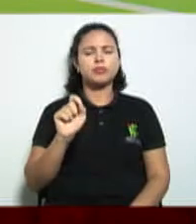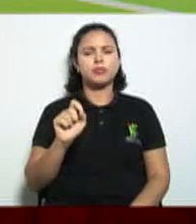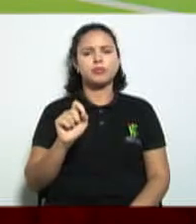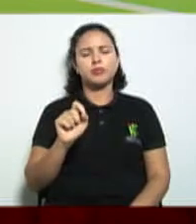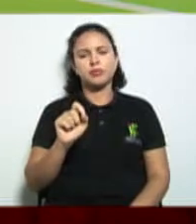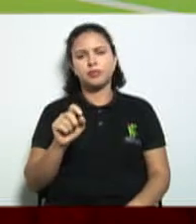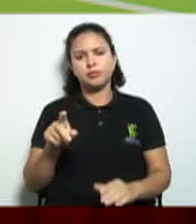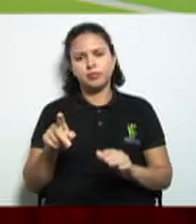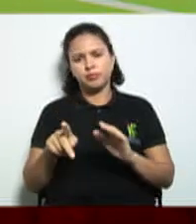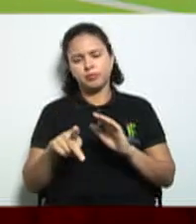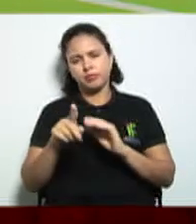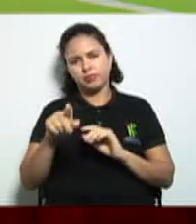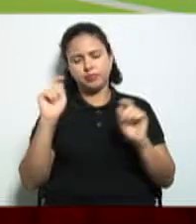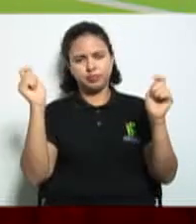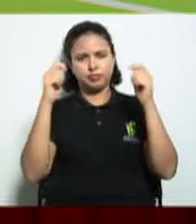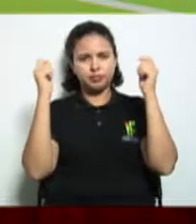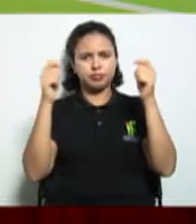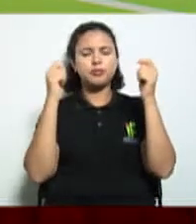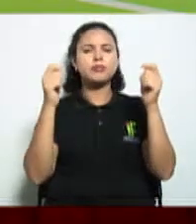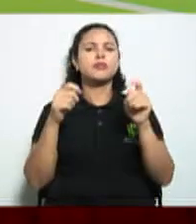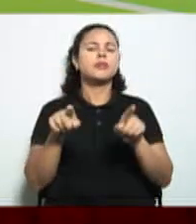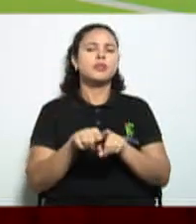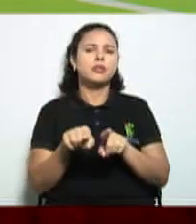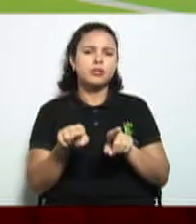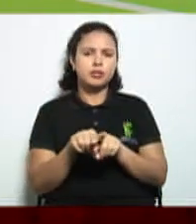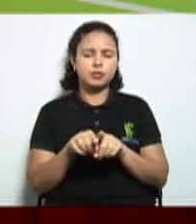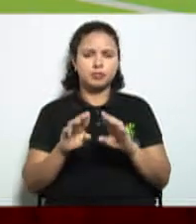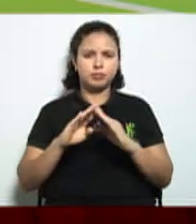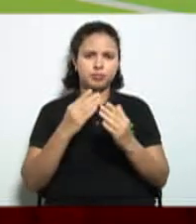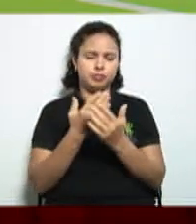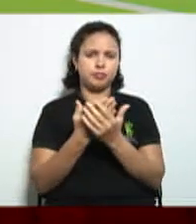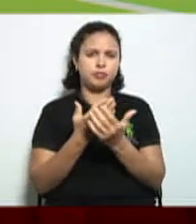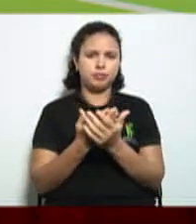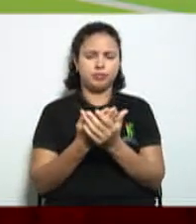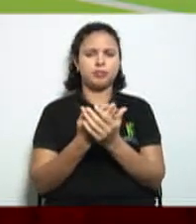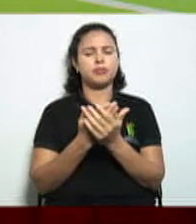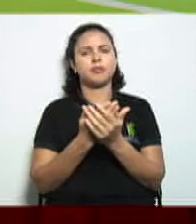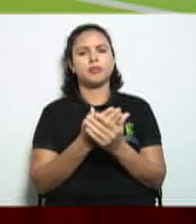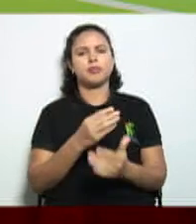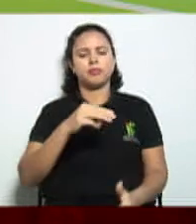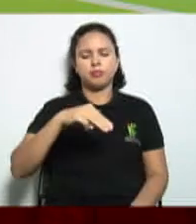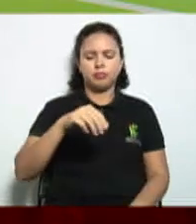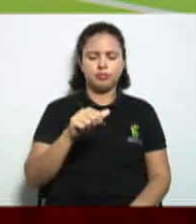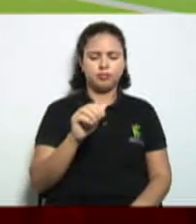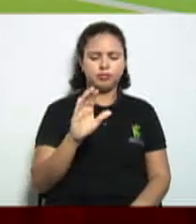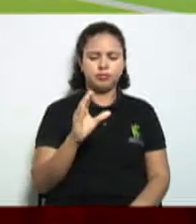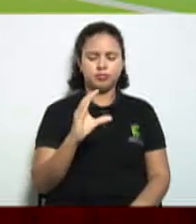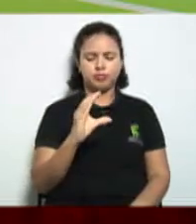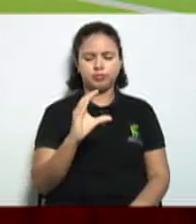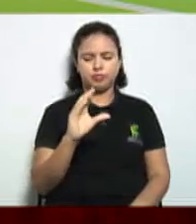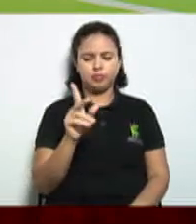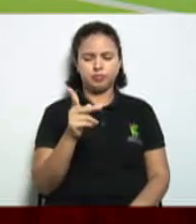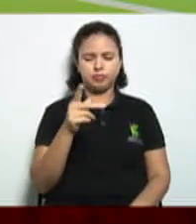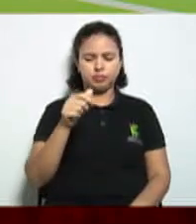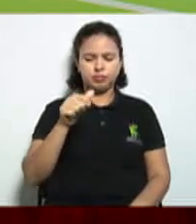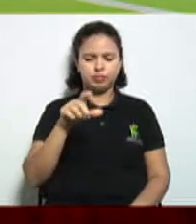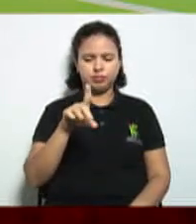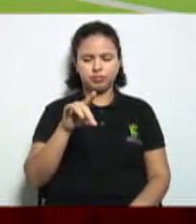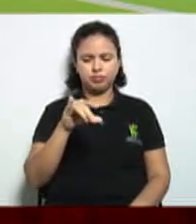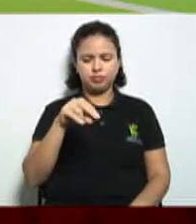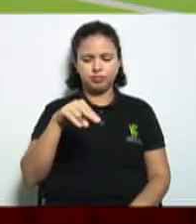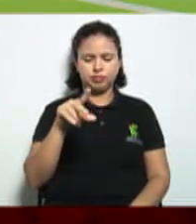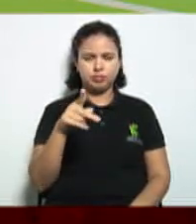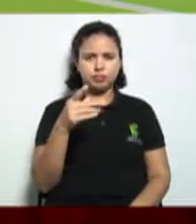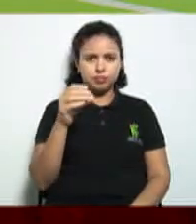da extensão da Escola Joaquim Pereira da Rocha, lá em Machadinho do Oeste, Tom Jobim, Amigos do Campo, Hermínia Castor de